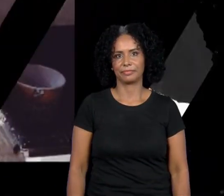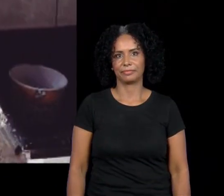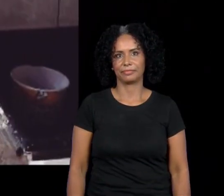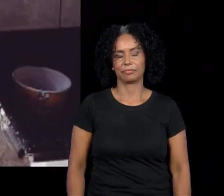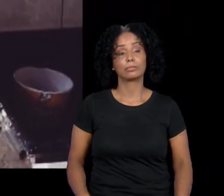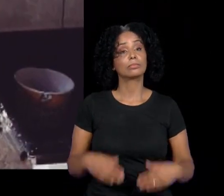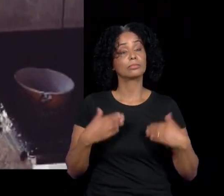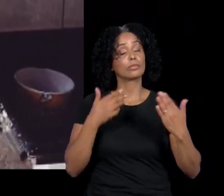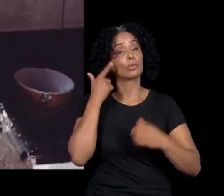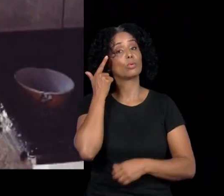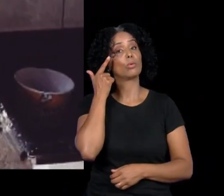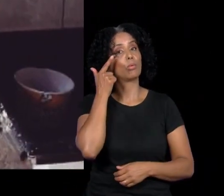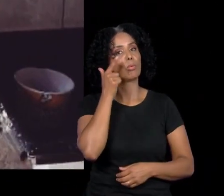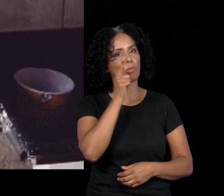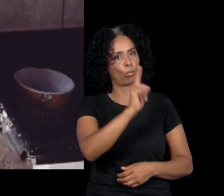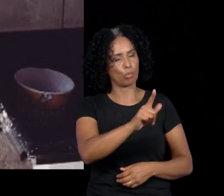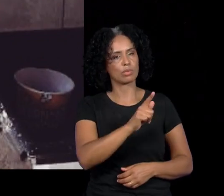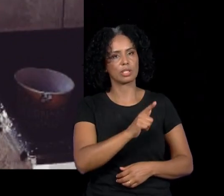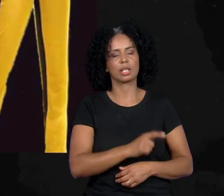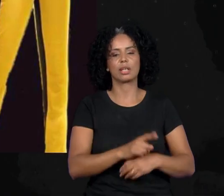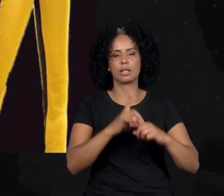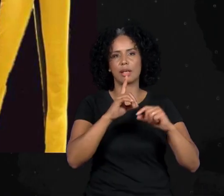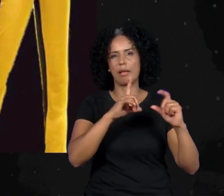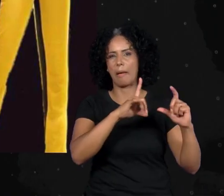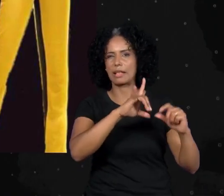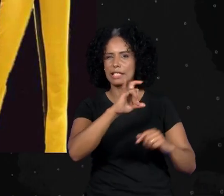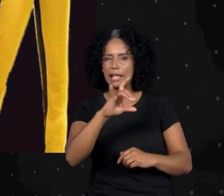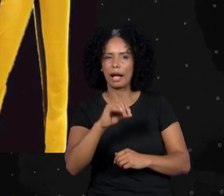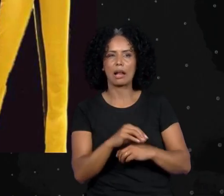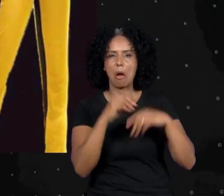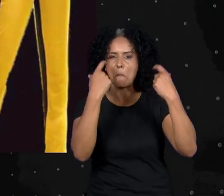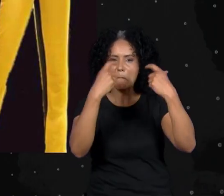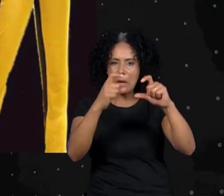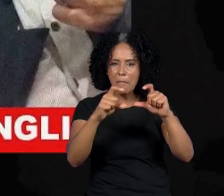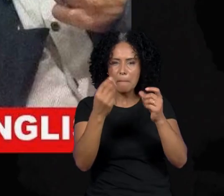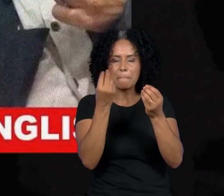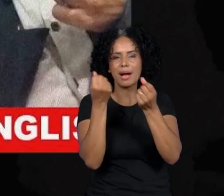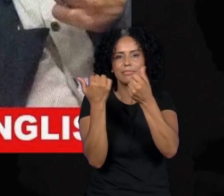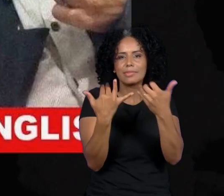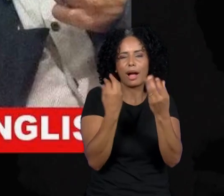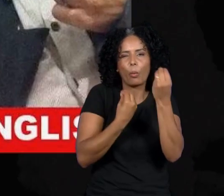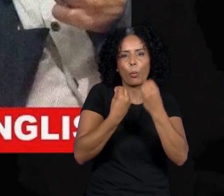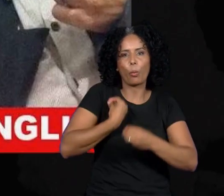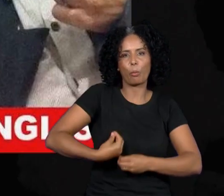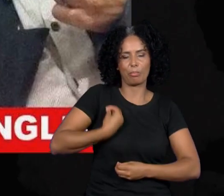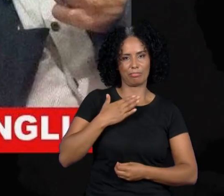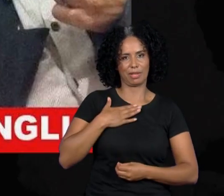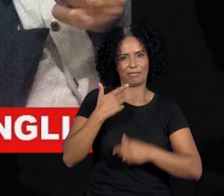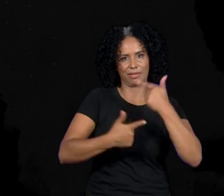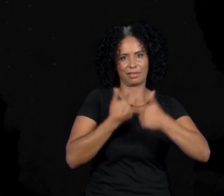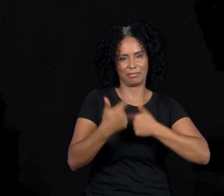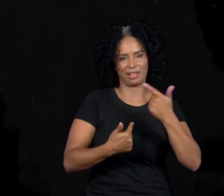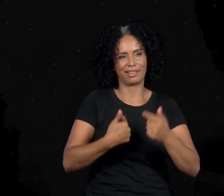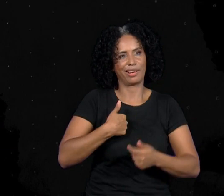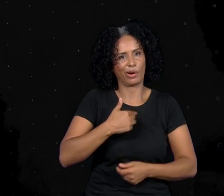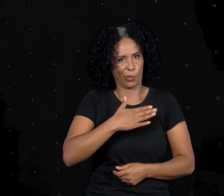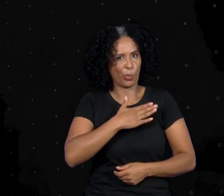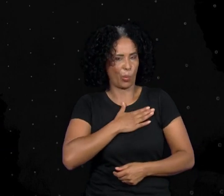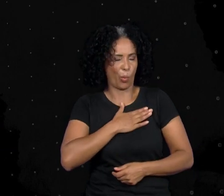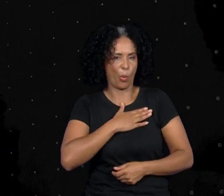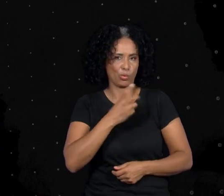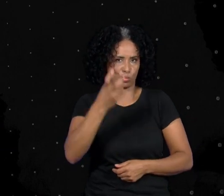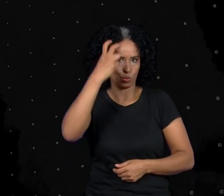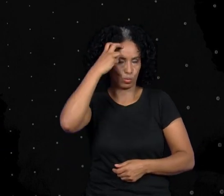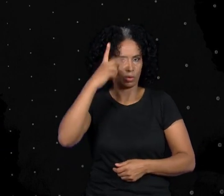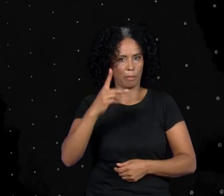E consegui essa relevância nas redes sociais contando como era o dia a dia do meu trabalho. Eu sou essa pessoa que gosta de cultura pop. E aí eu